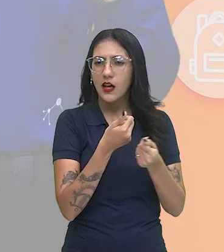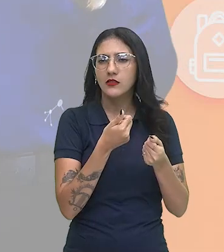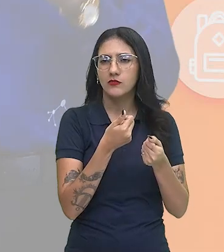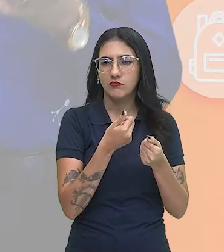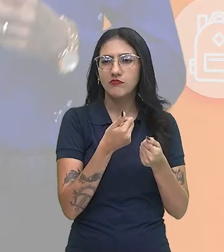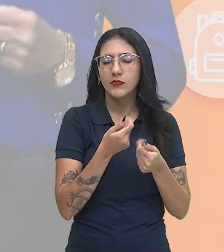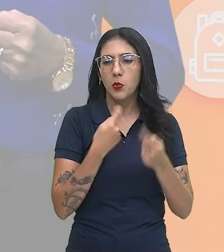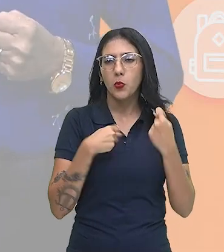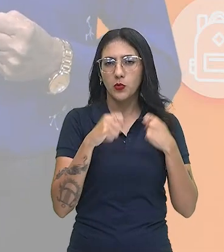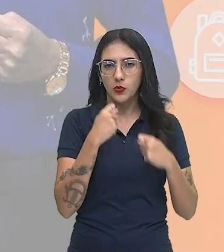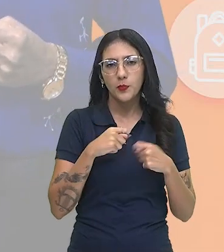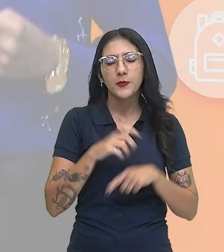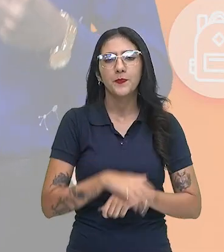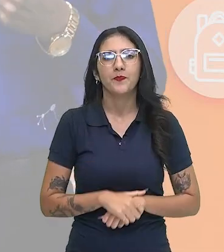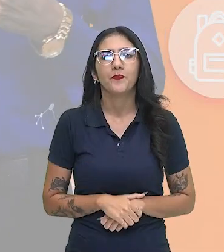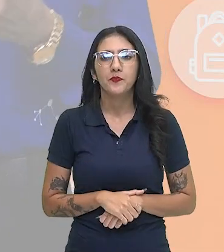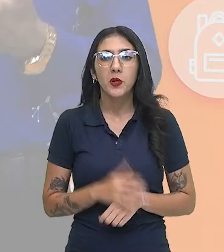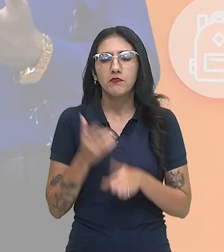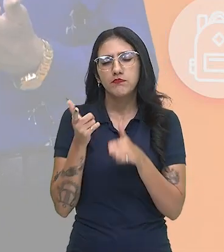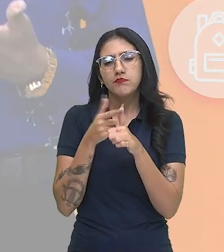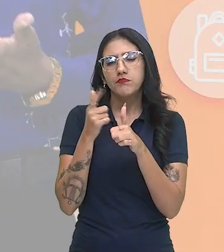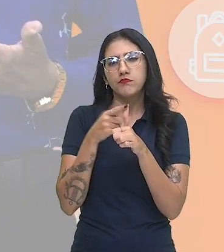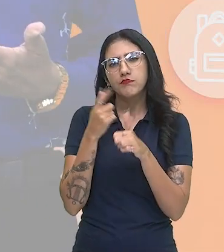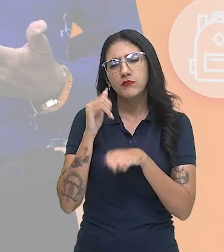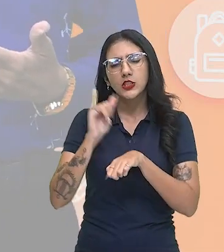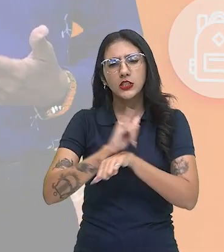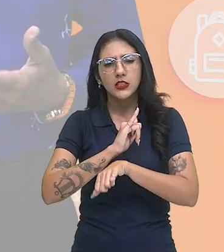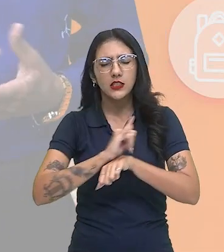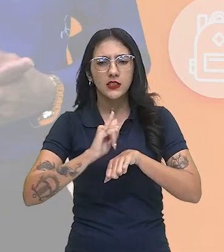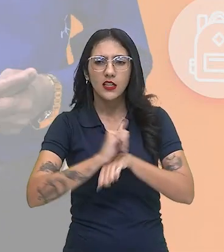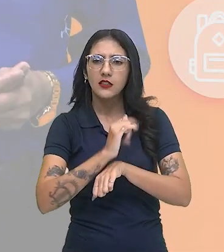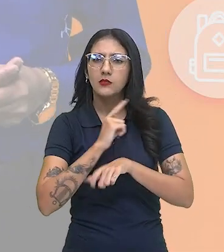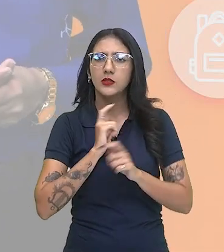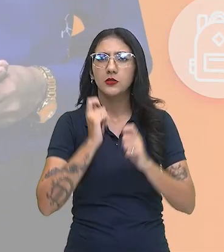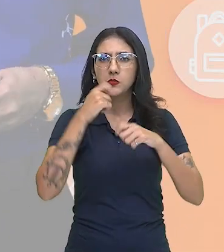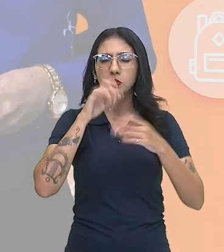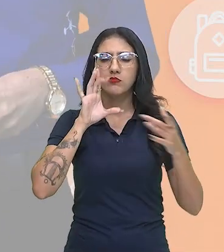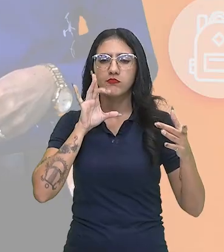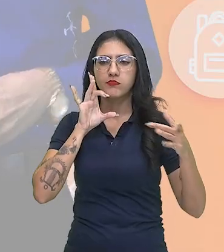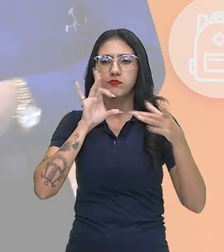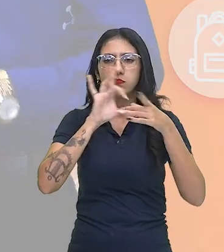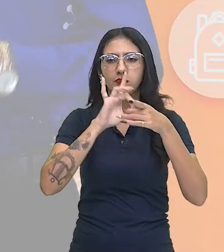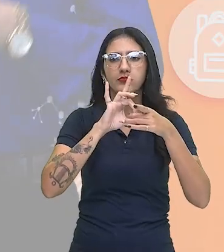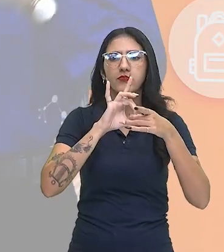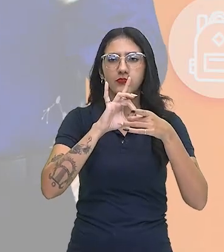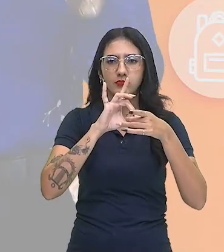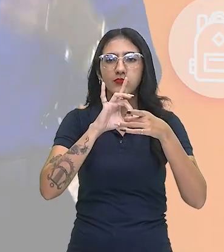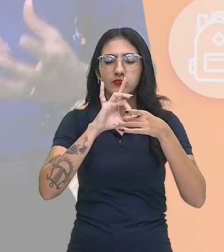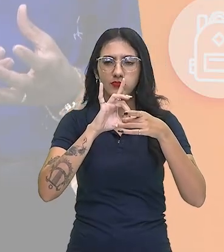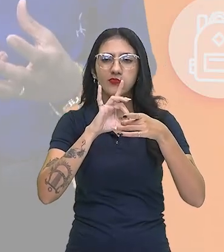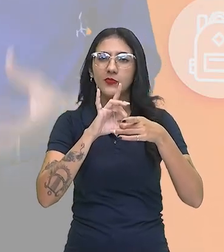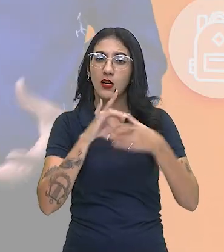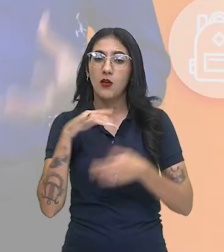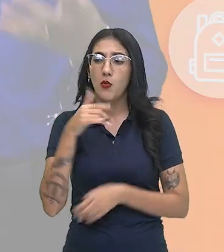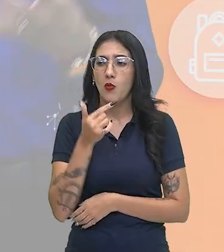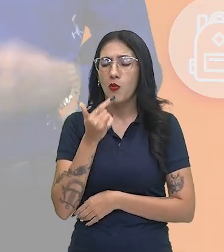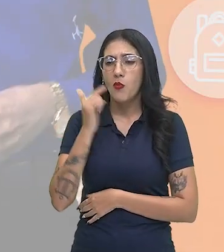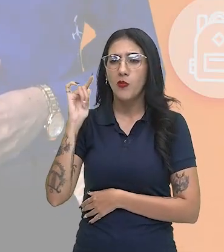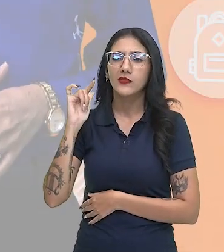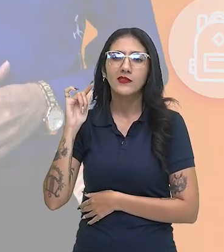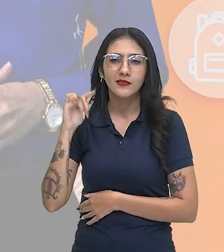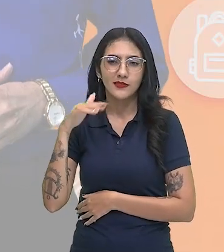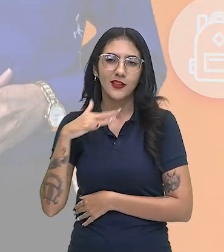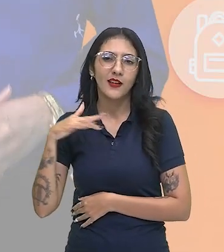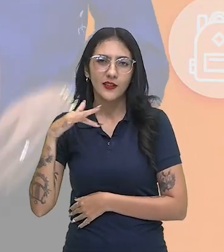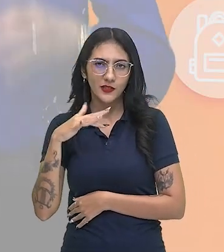E o primeiro passo para isso, para esse reconhecimento da Amazônia, foi integrá-la ao